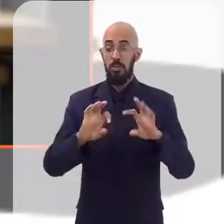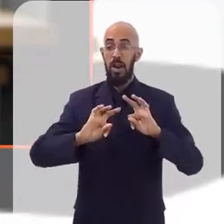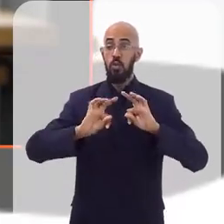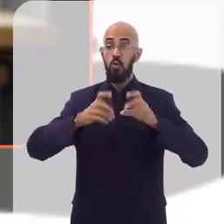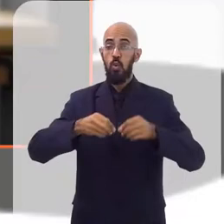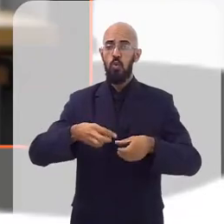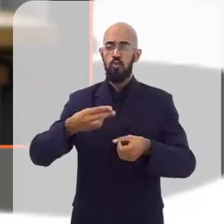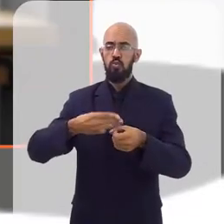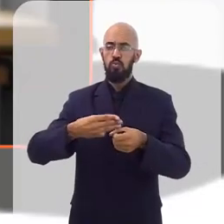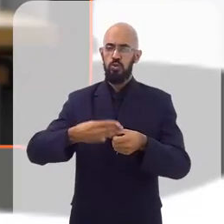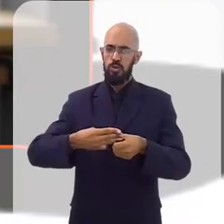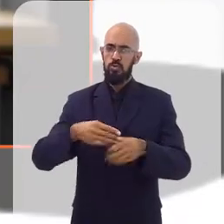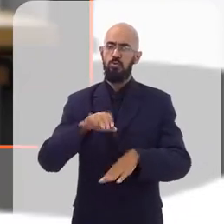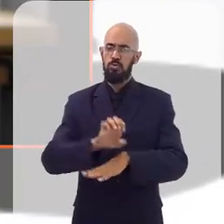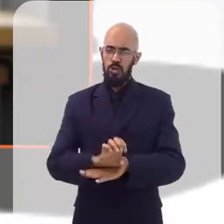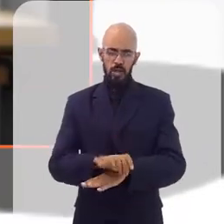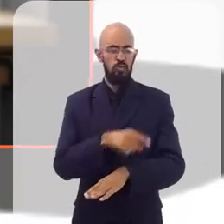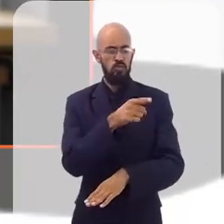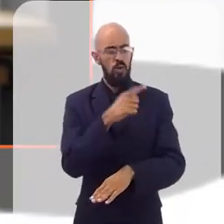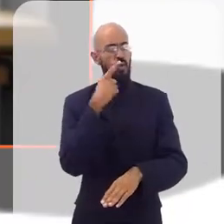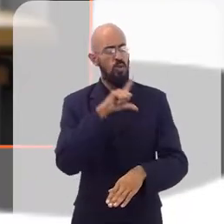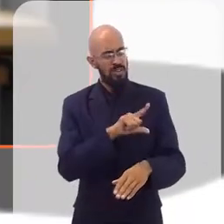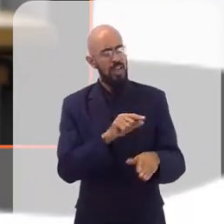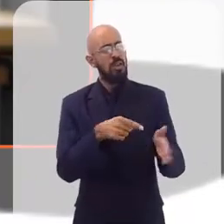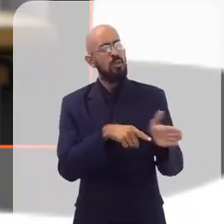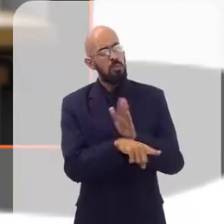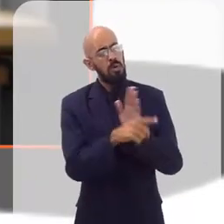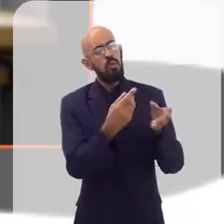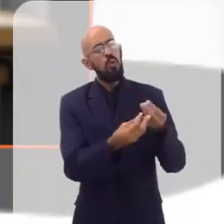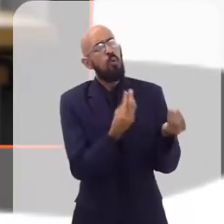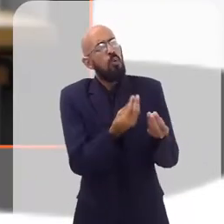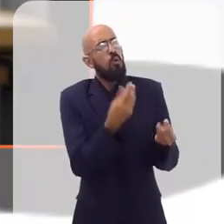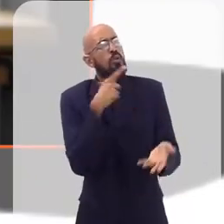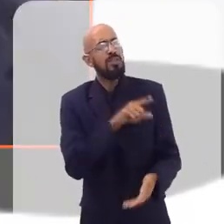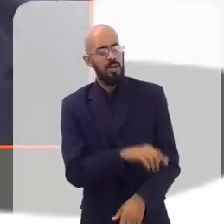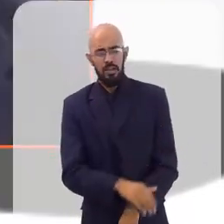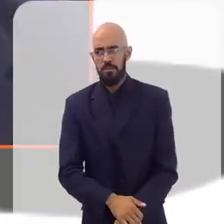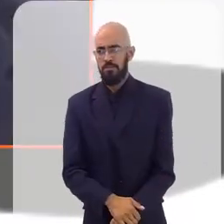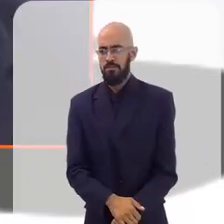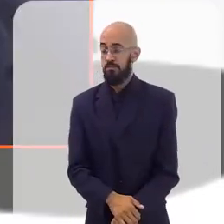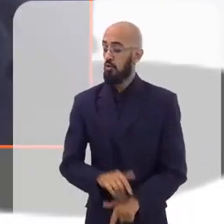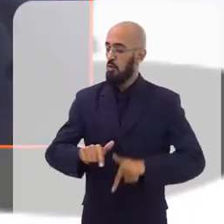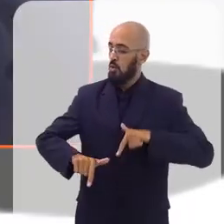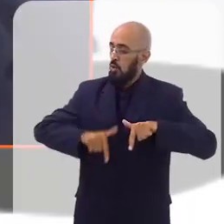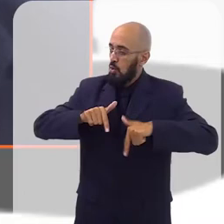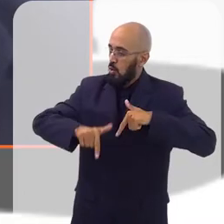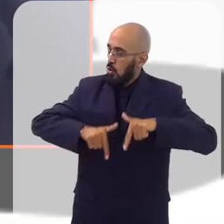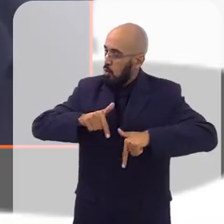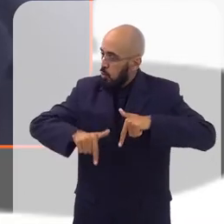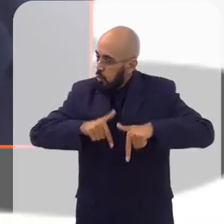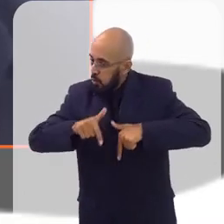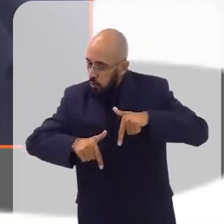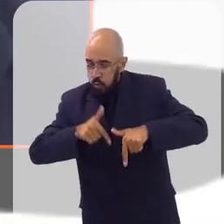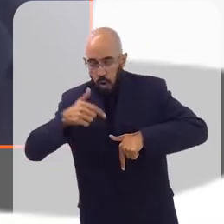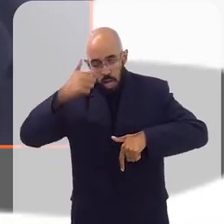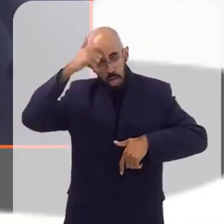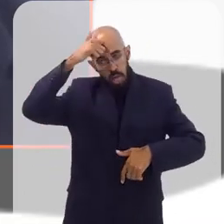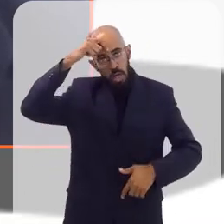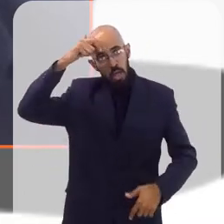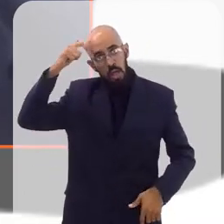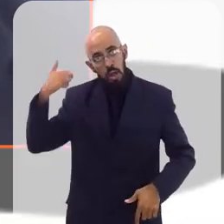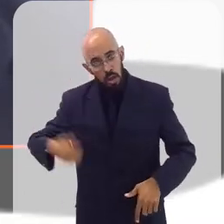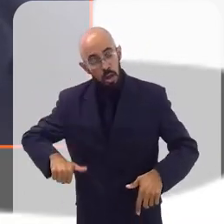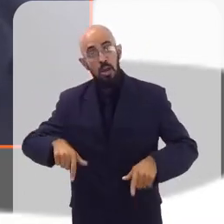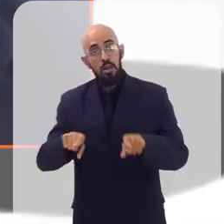macro né para todos os municípios o só tem dado conta do recado como é que você consegue isso muito trabalho muita